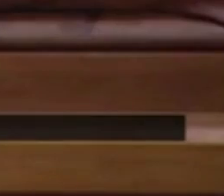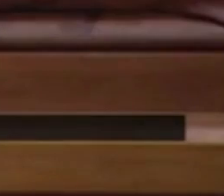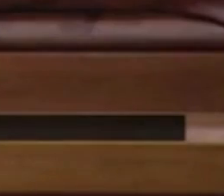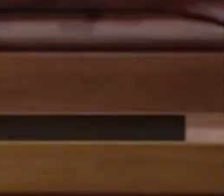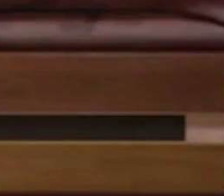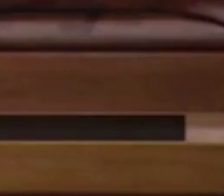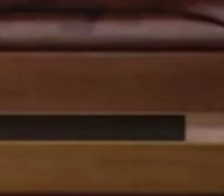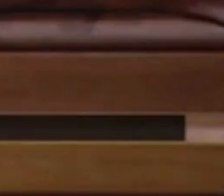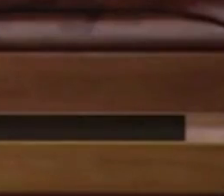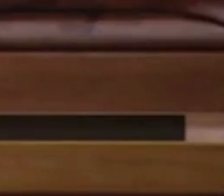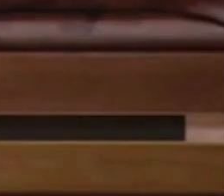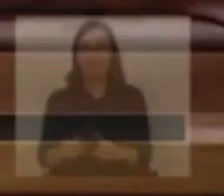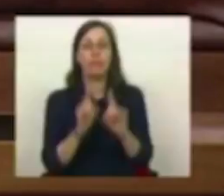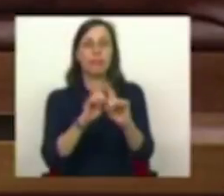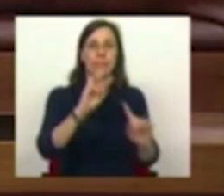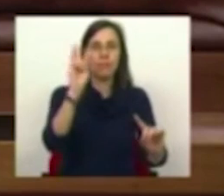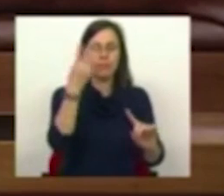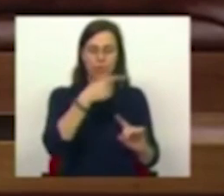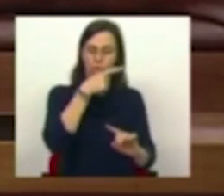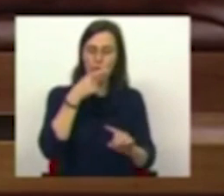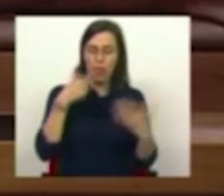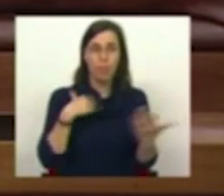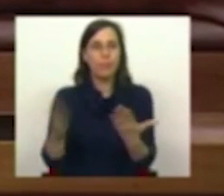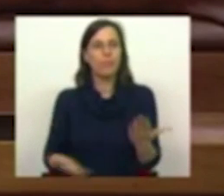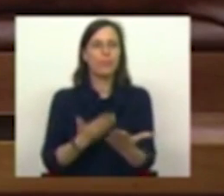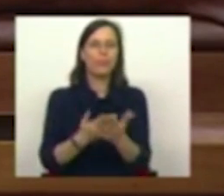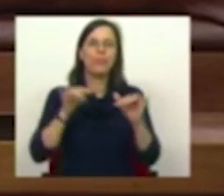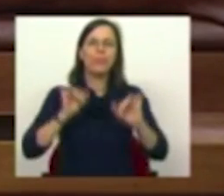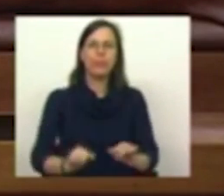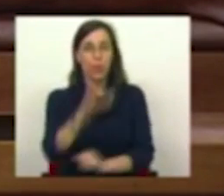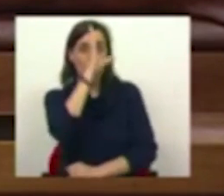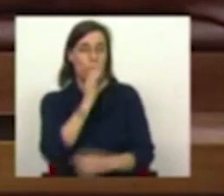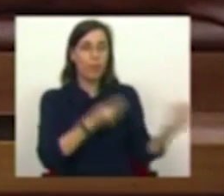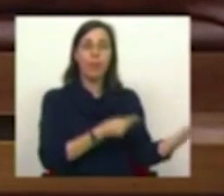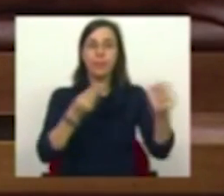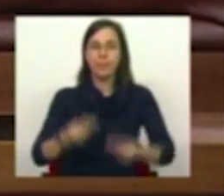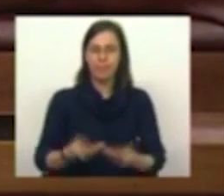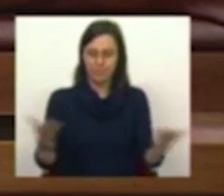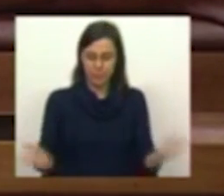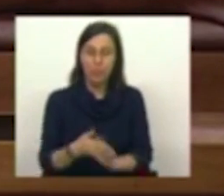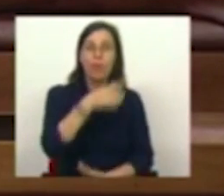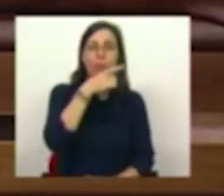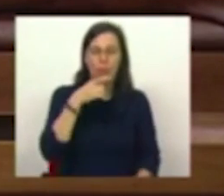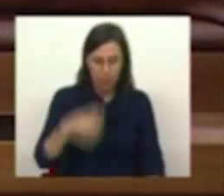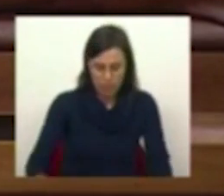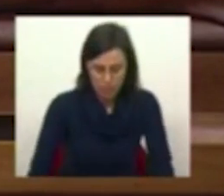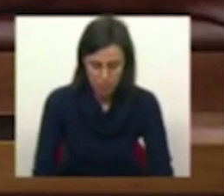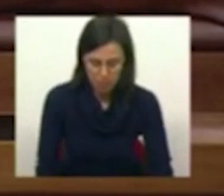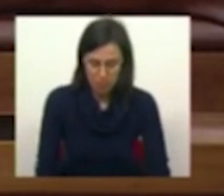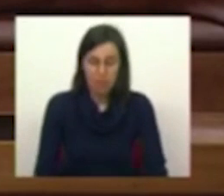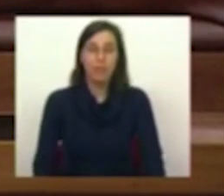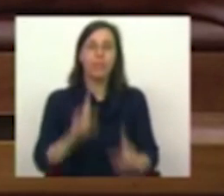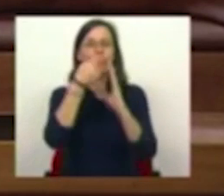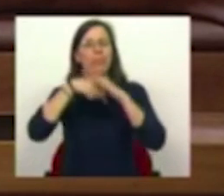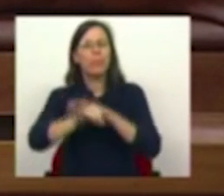É, pois, com este triplo compromisso que apresento aqui a proposta do Governo. Compromisso com o